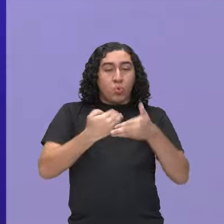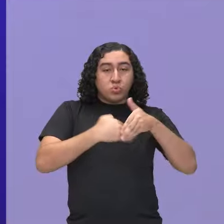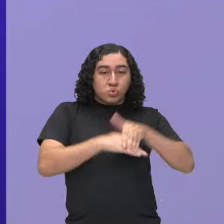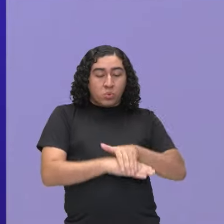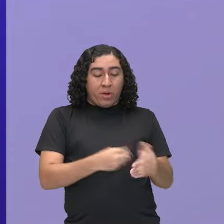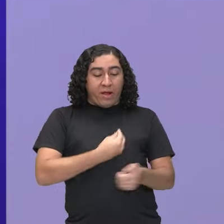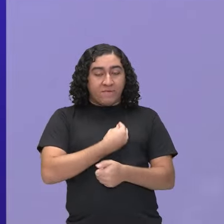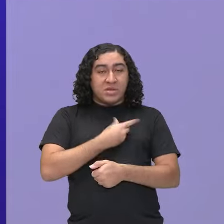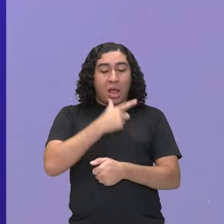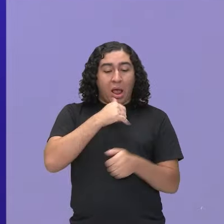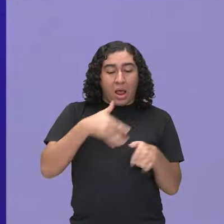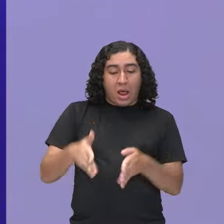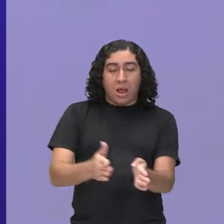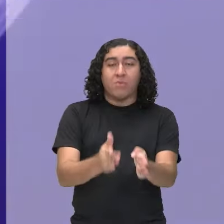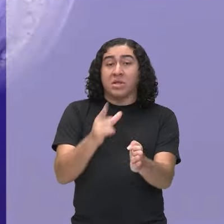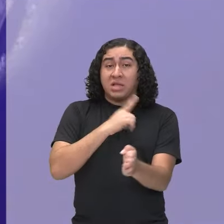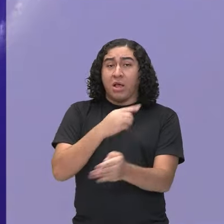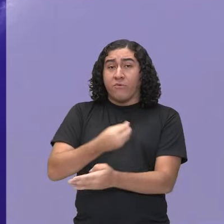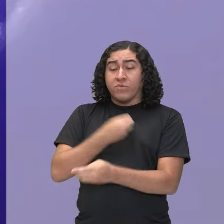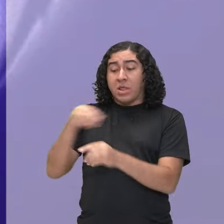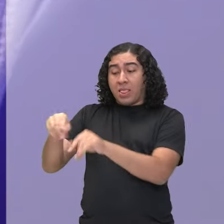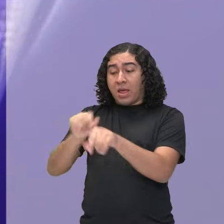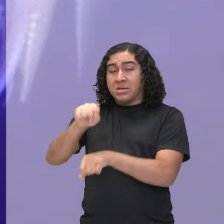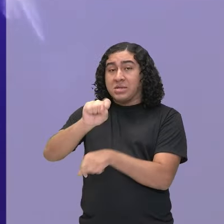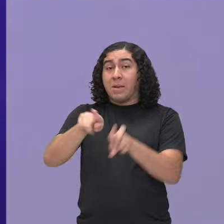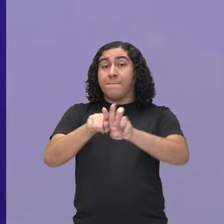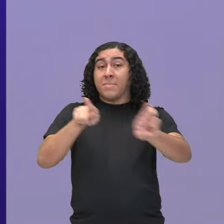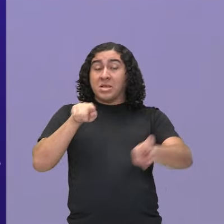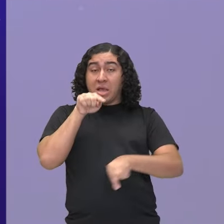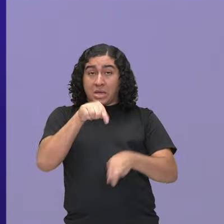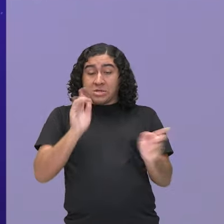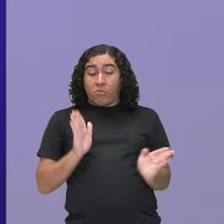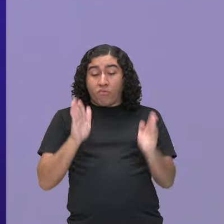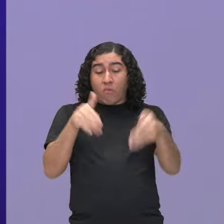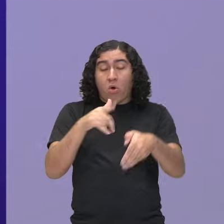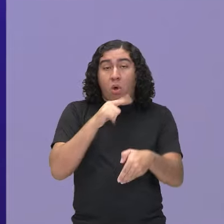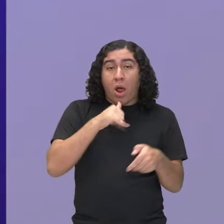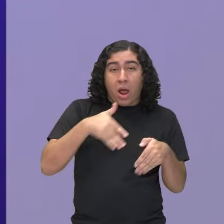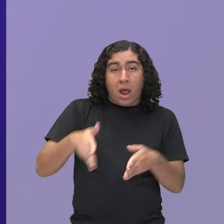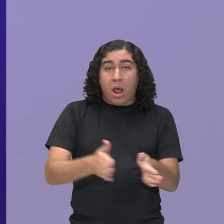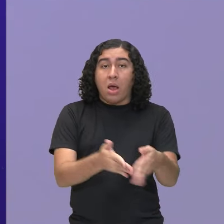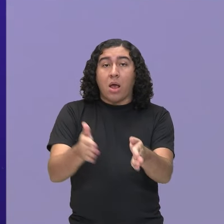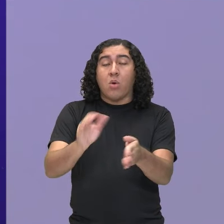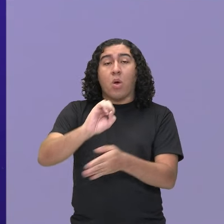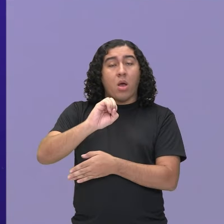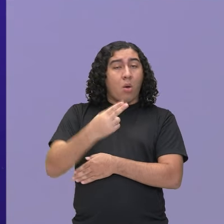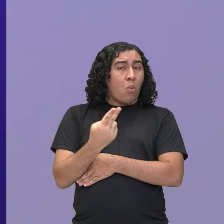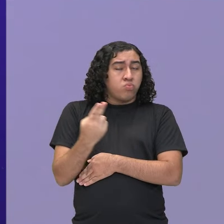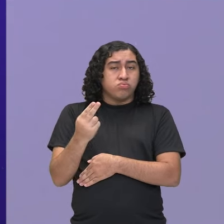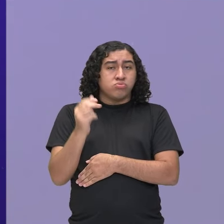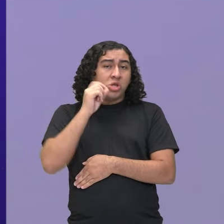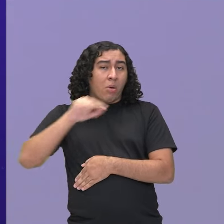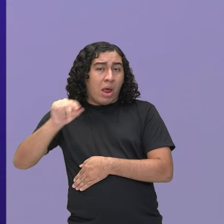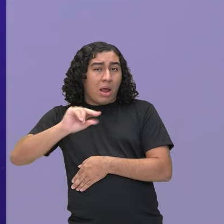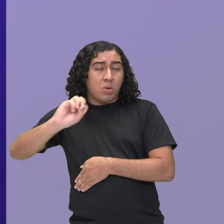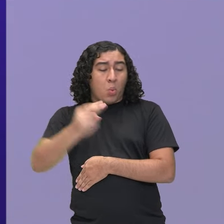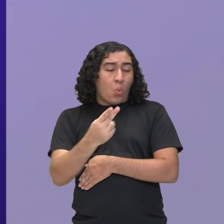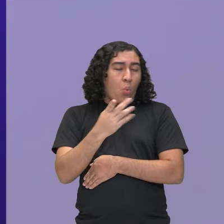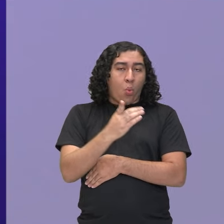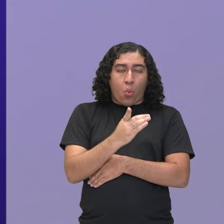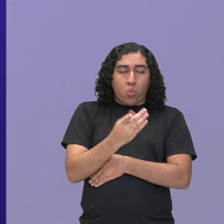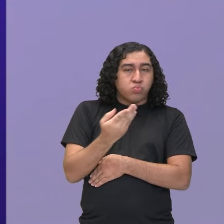representantes terrestres, mas esses exclusivamente são marinhos, ou de água doce. Aí temos também